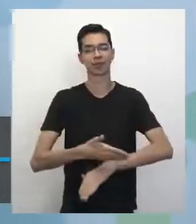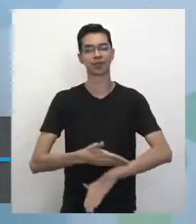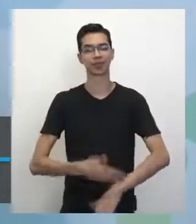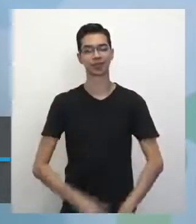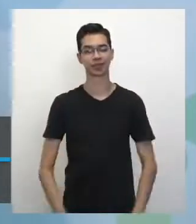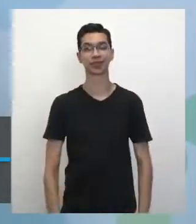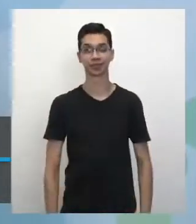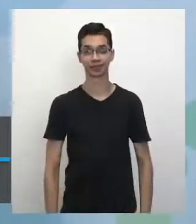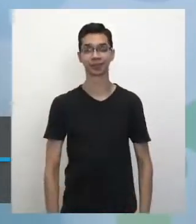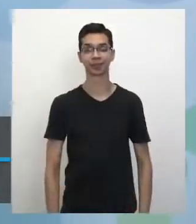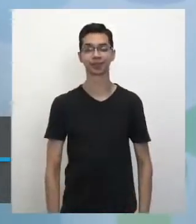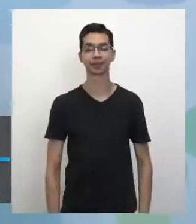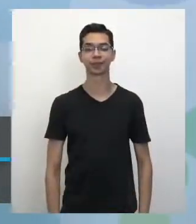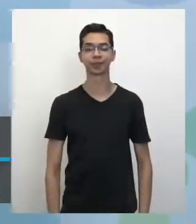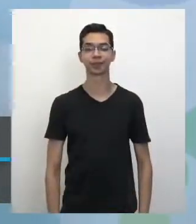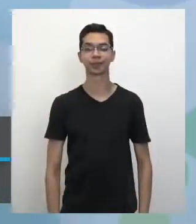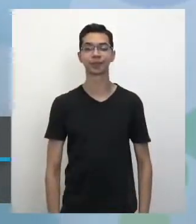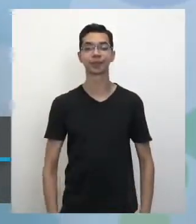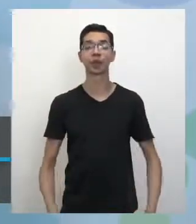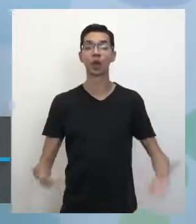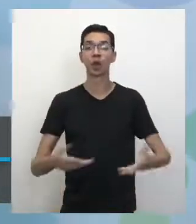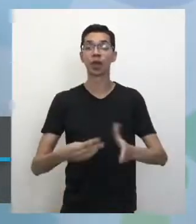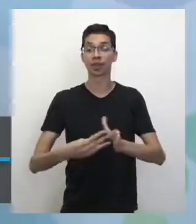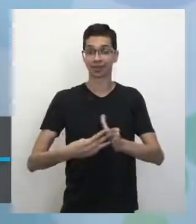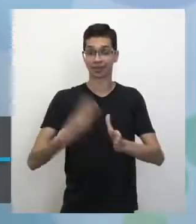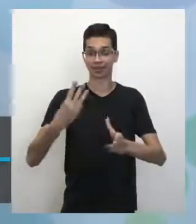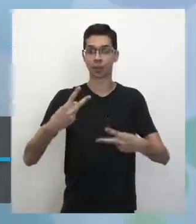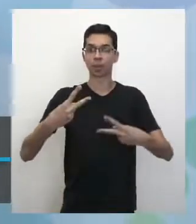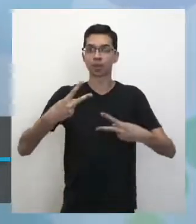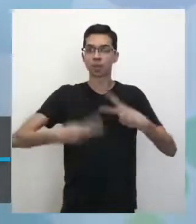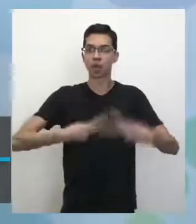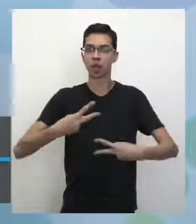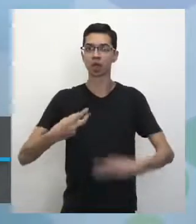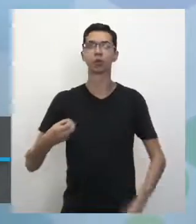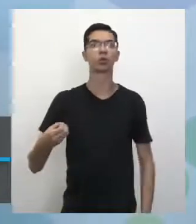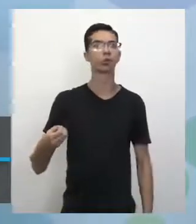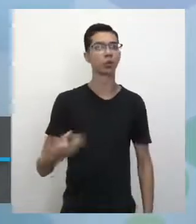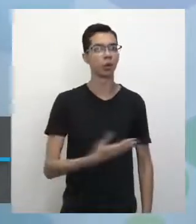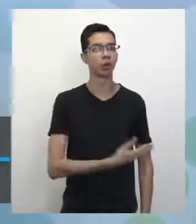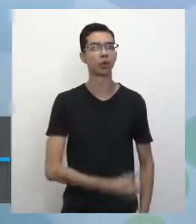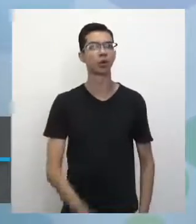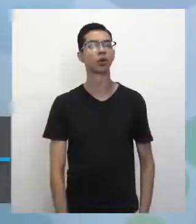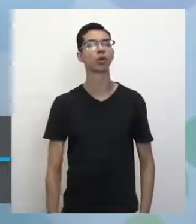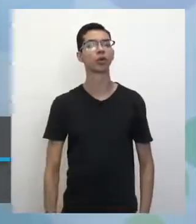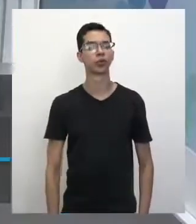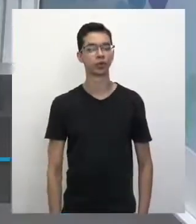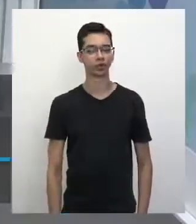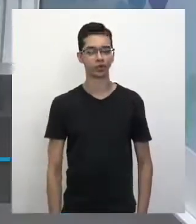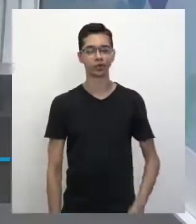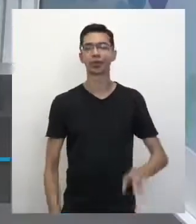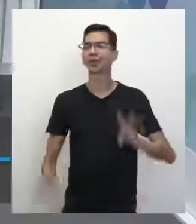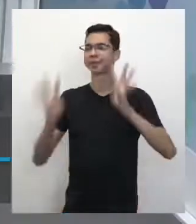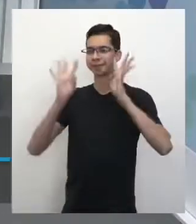Isso né? aí. E Muito aí, obrigada. terceiro bimestre, vem coisas Terceirão. novas. Opa, vai Olha vir que coisa delícia. muito